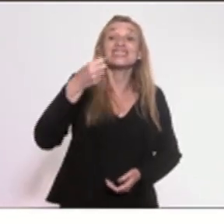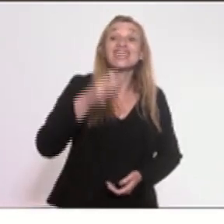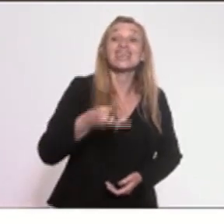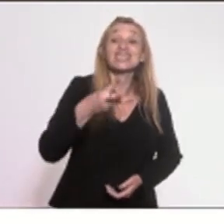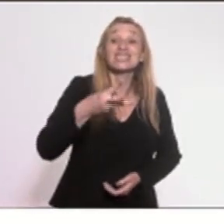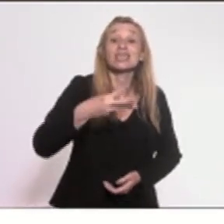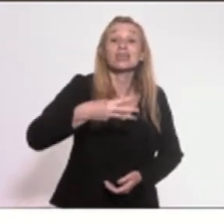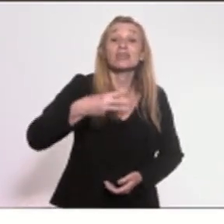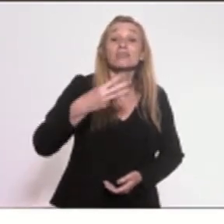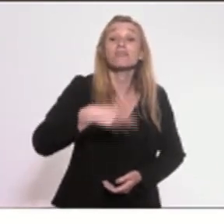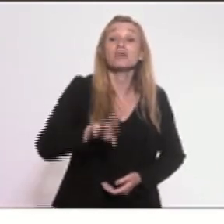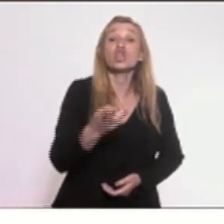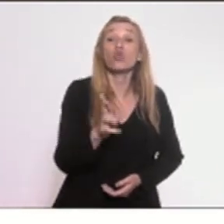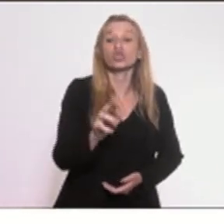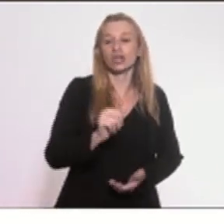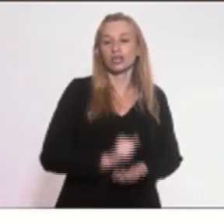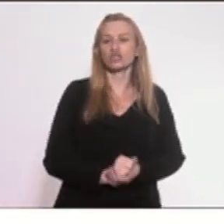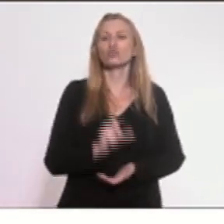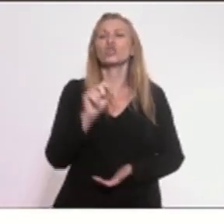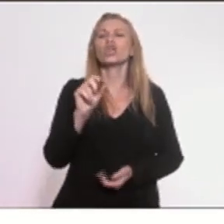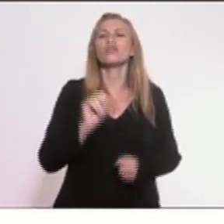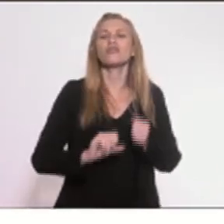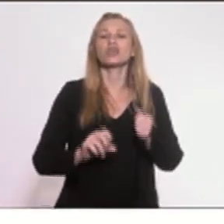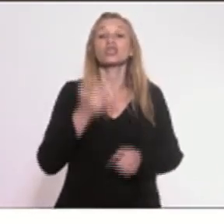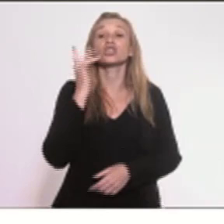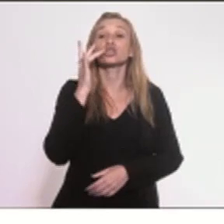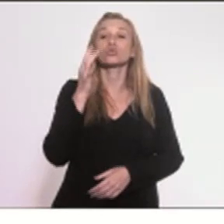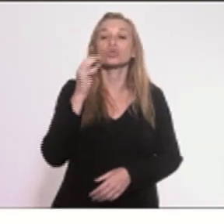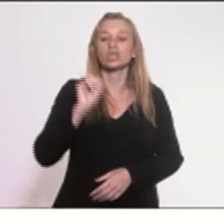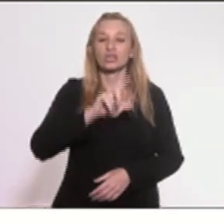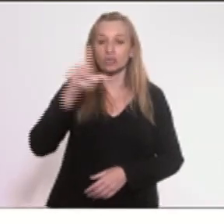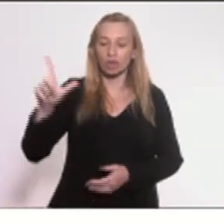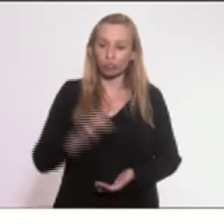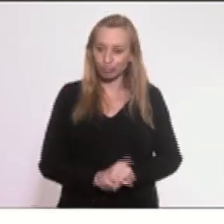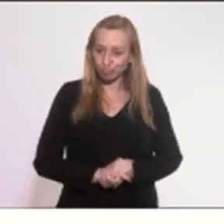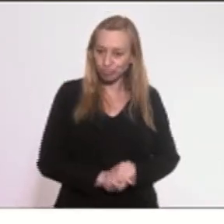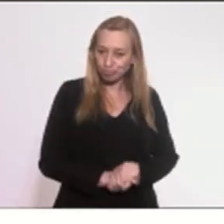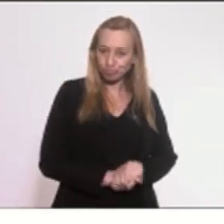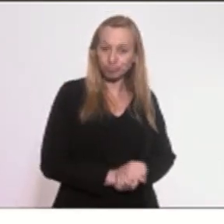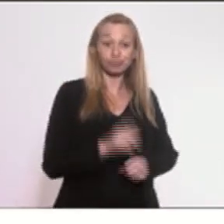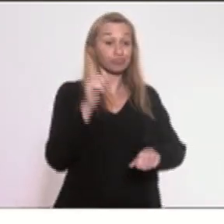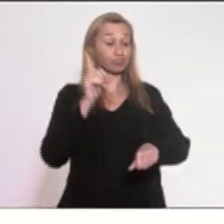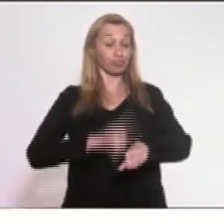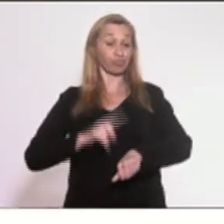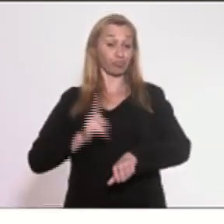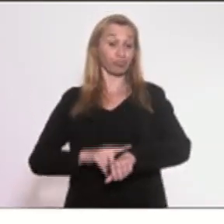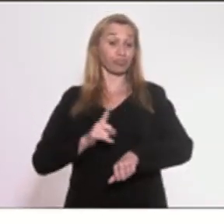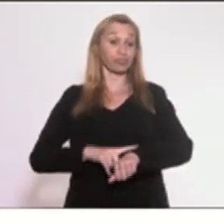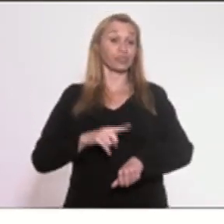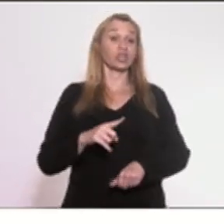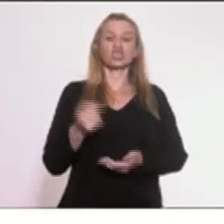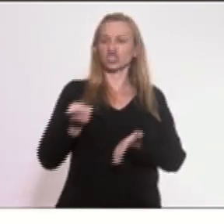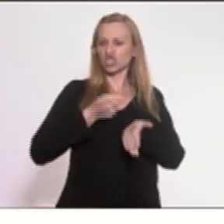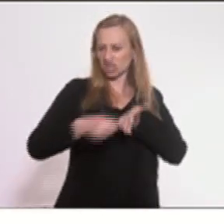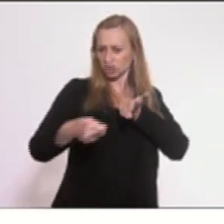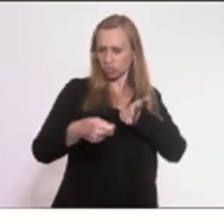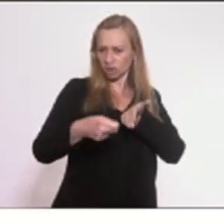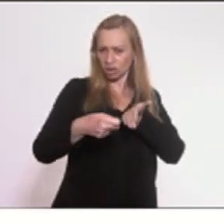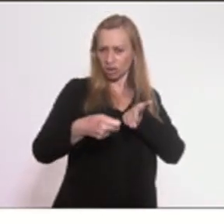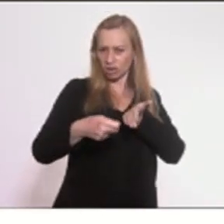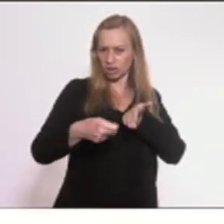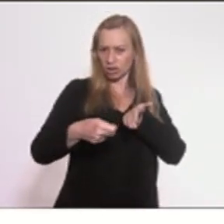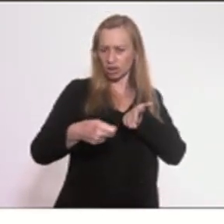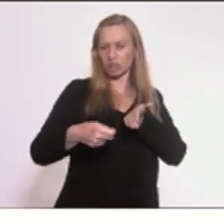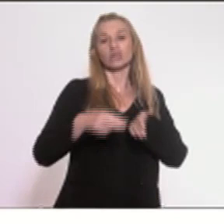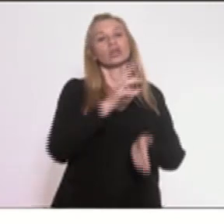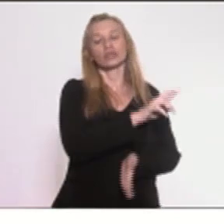que fez o Tesouro Nacional? A partir da data de assinatura do